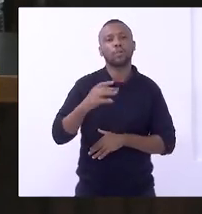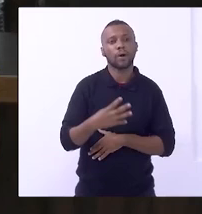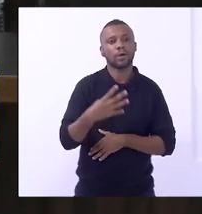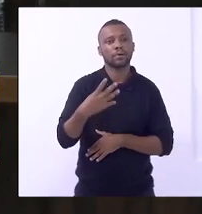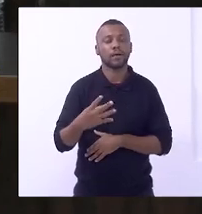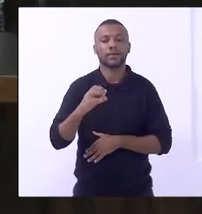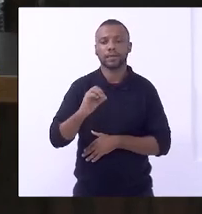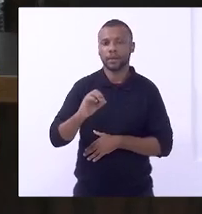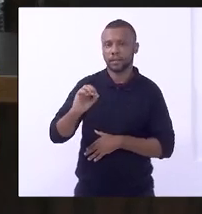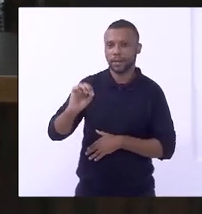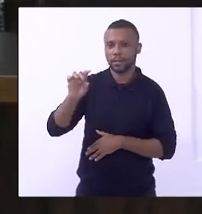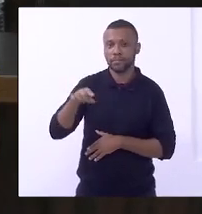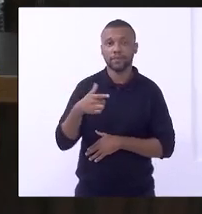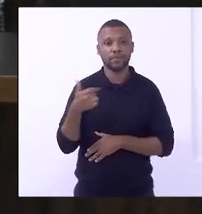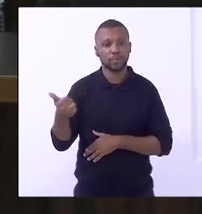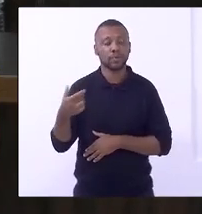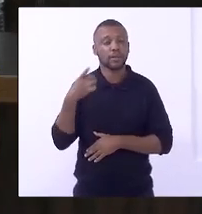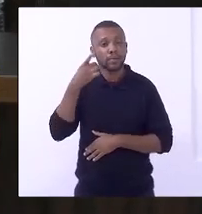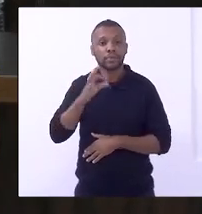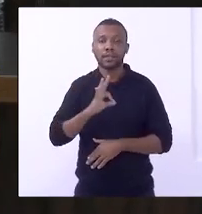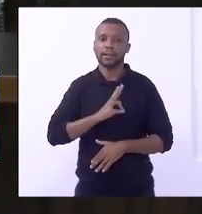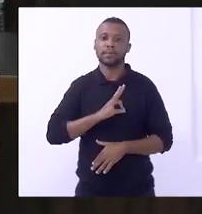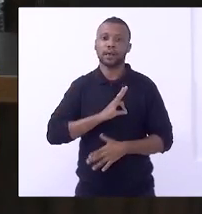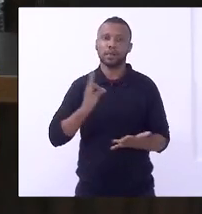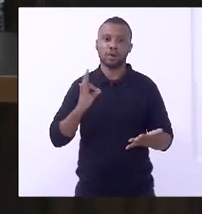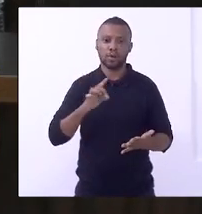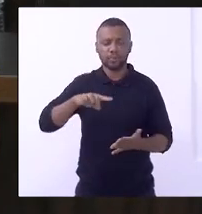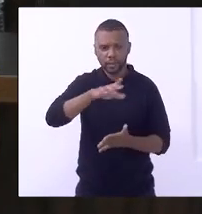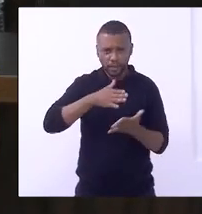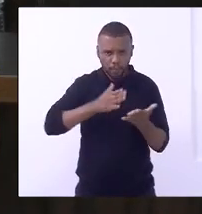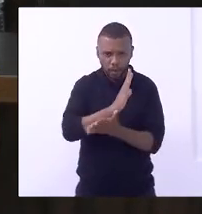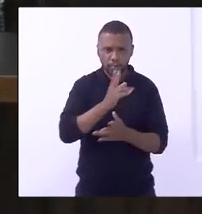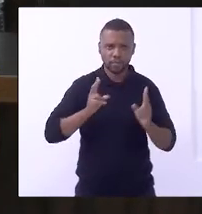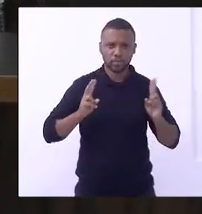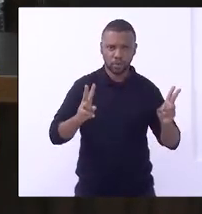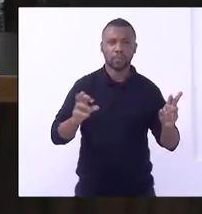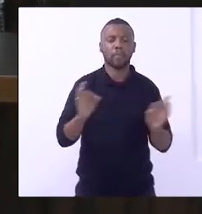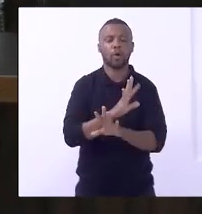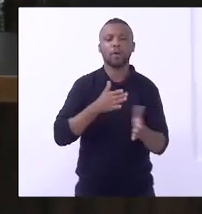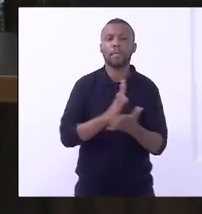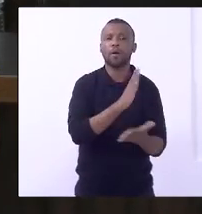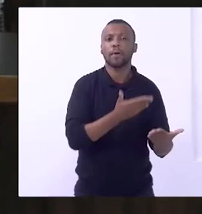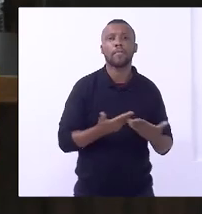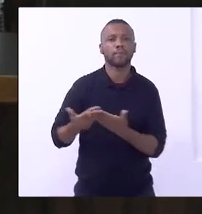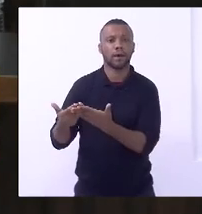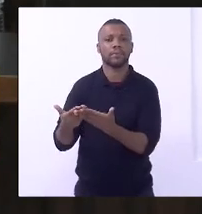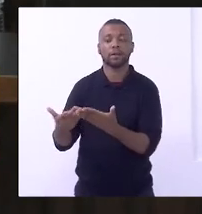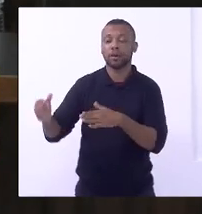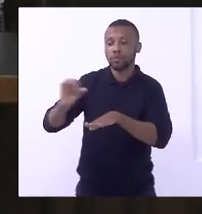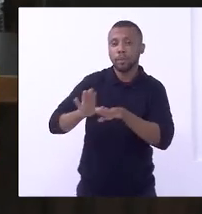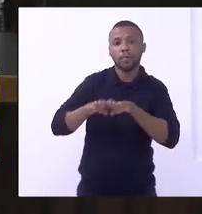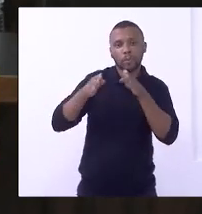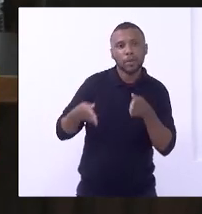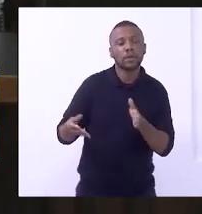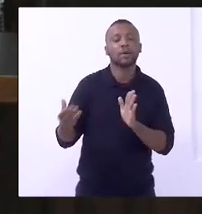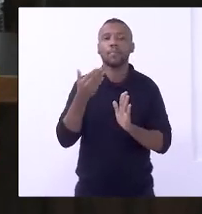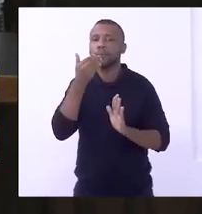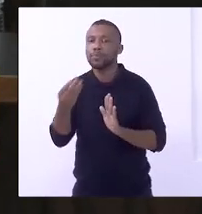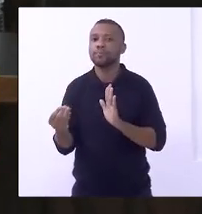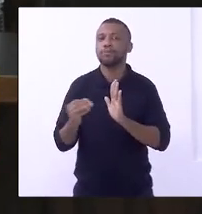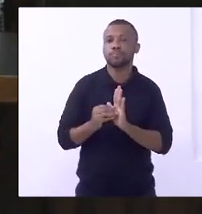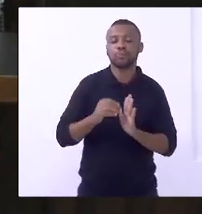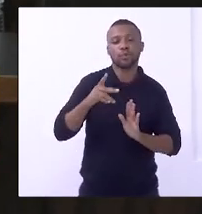21, da deputada Marta Rocha. Senhores que aprovam, permaneçam como estão. Aprovado. Há sobre a mesa inclusão na ordem do dia do projeto